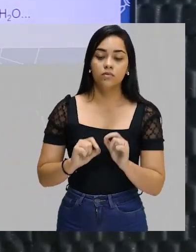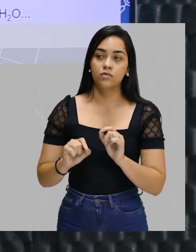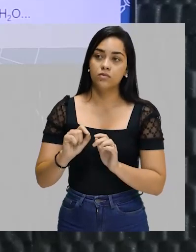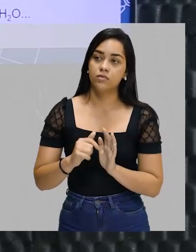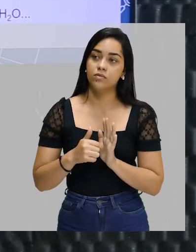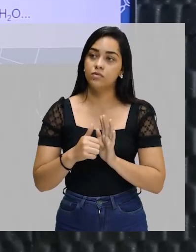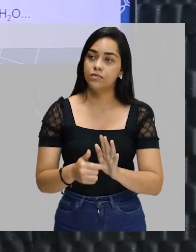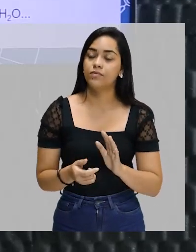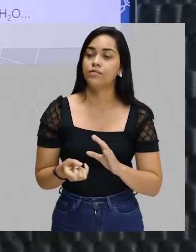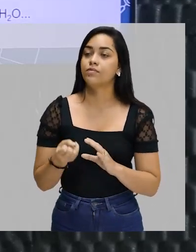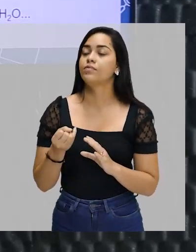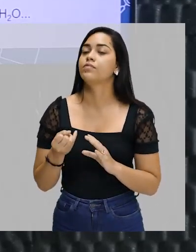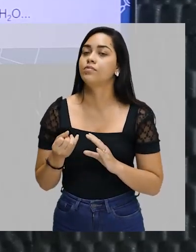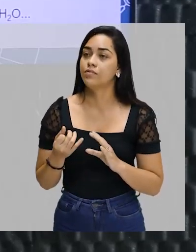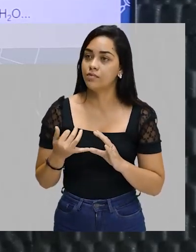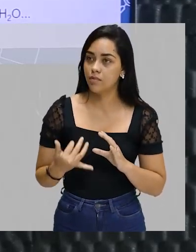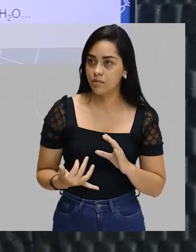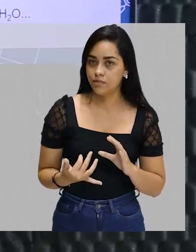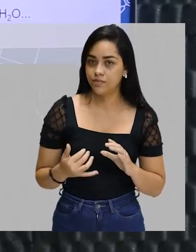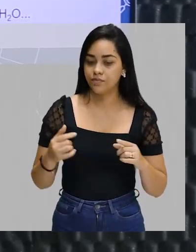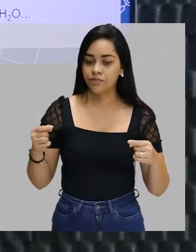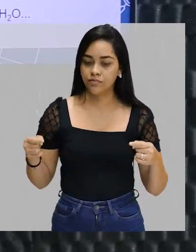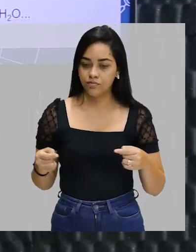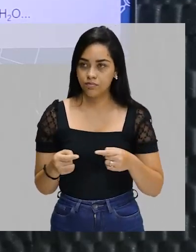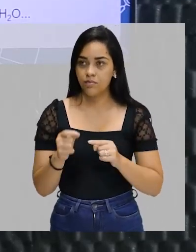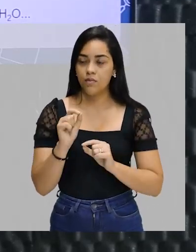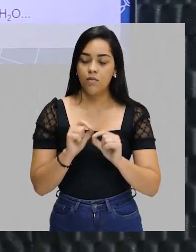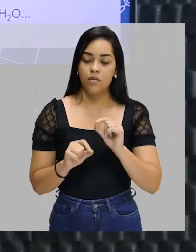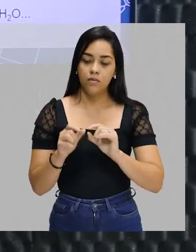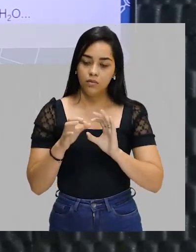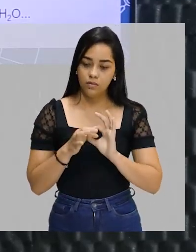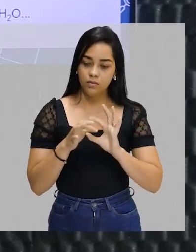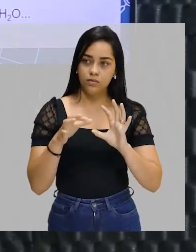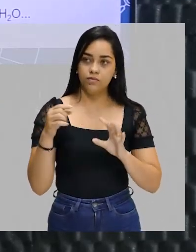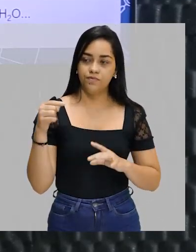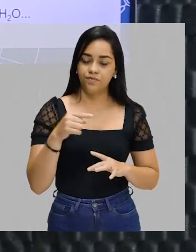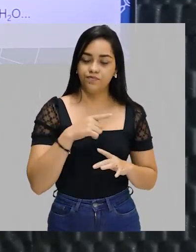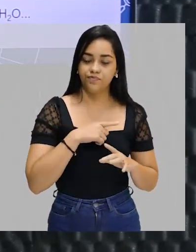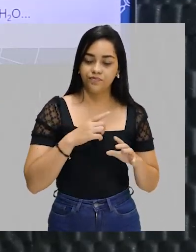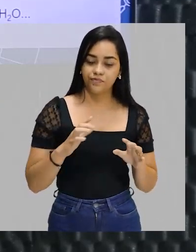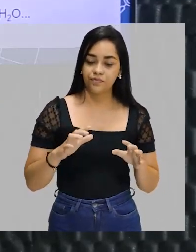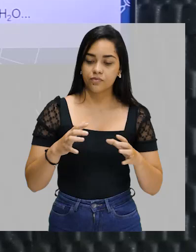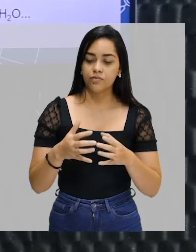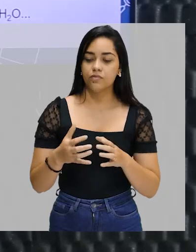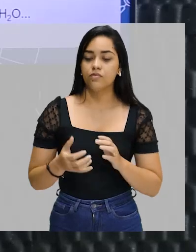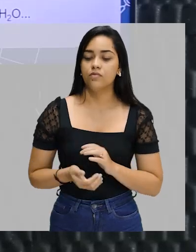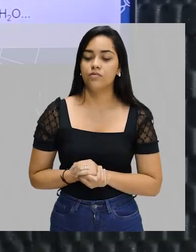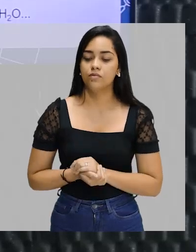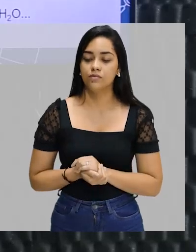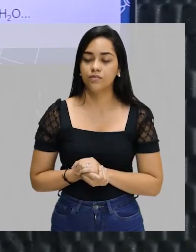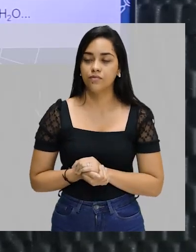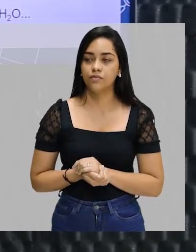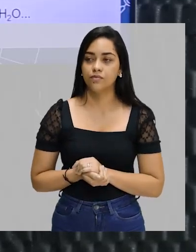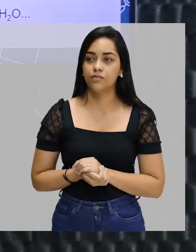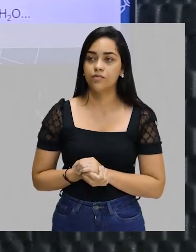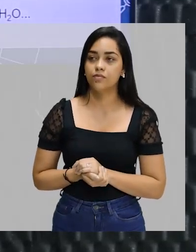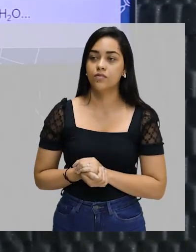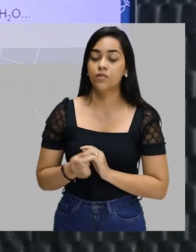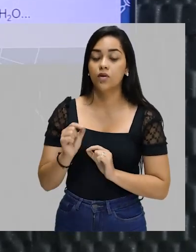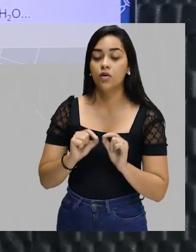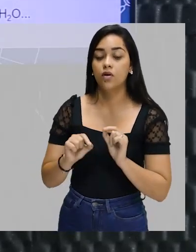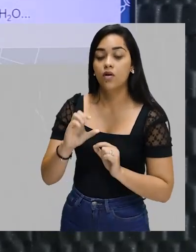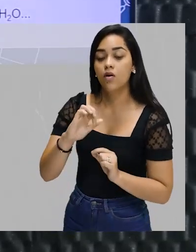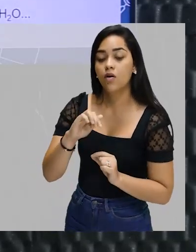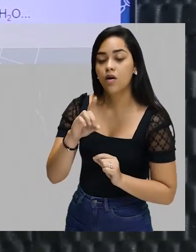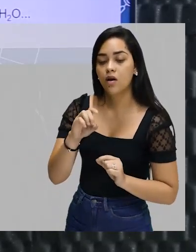apresentam características em comum que permitem esse agrupamento, beleza? Os ácidos, você